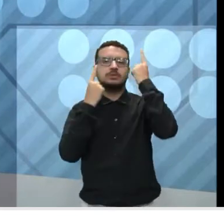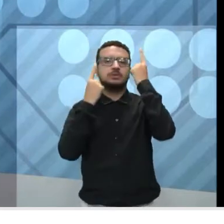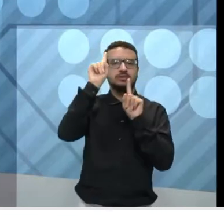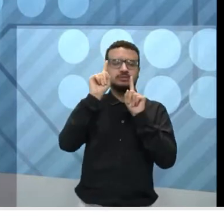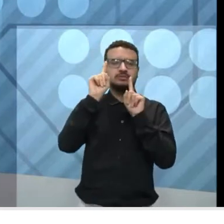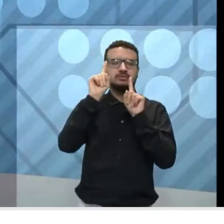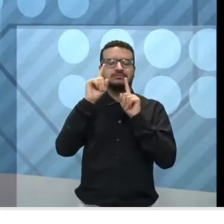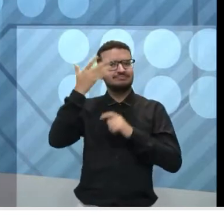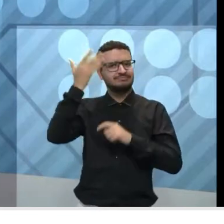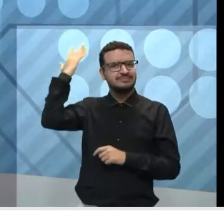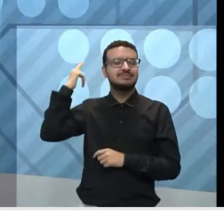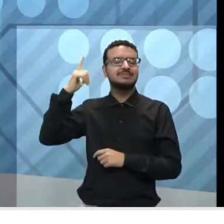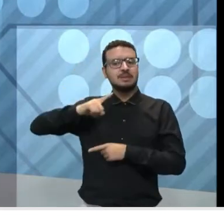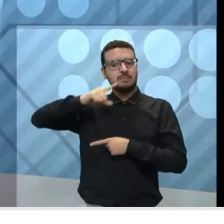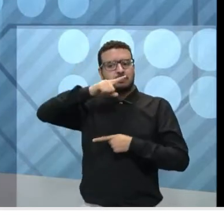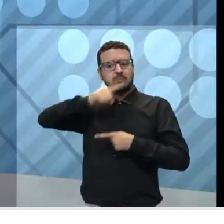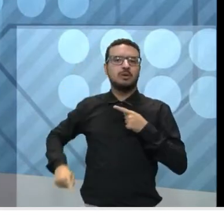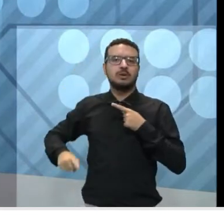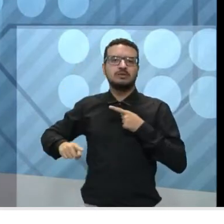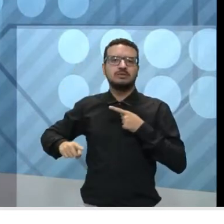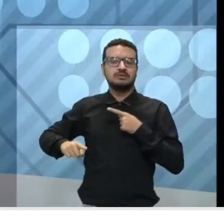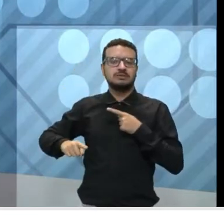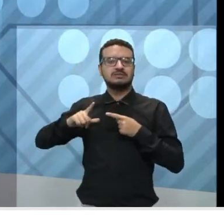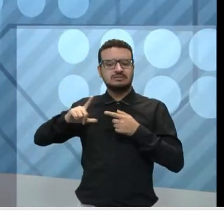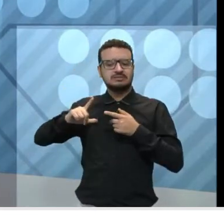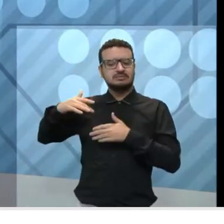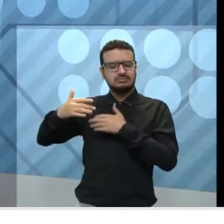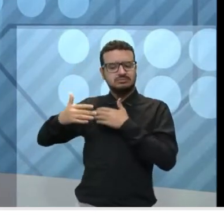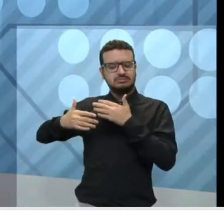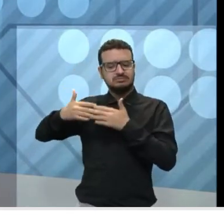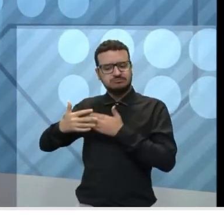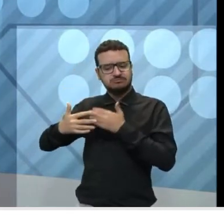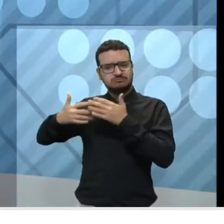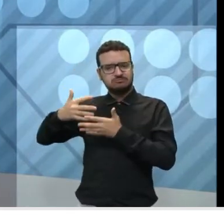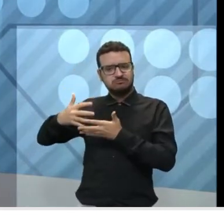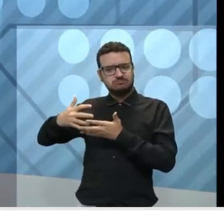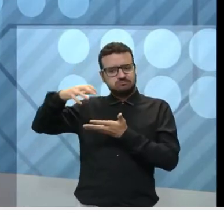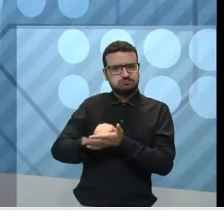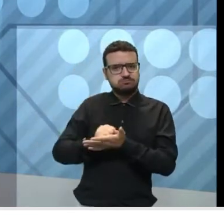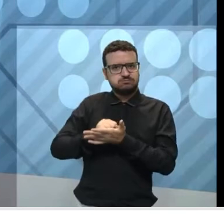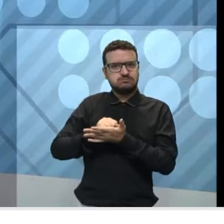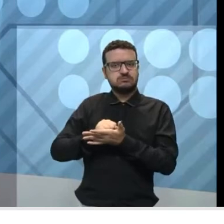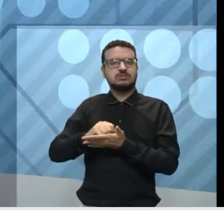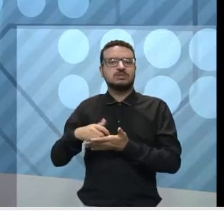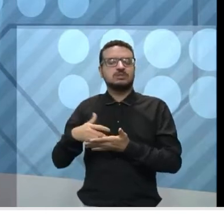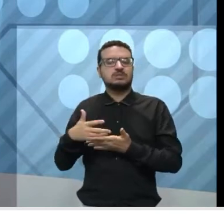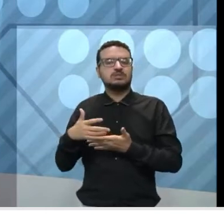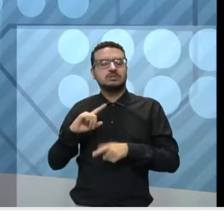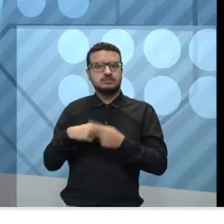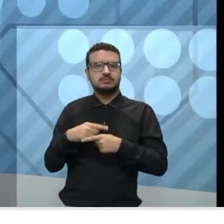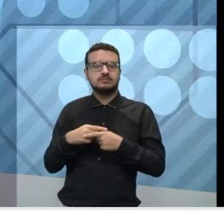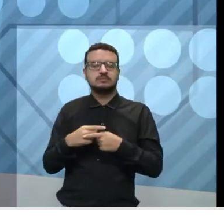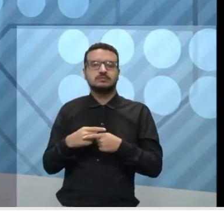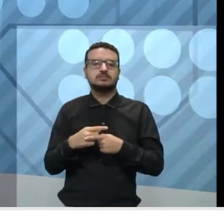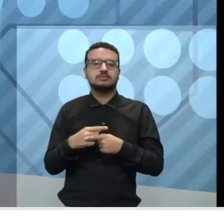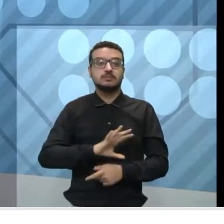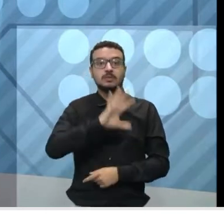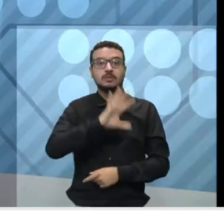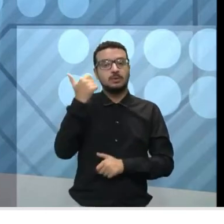se cristalizando, se fortalecendo bastante. Depois, ocorrem mudanças em relação ao método de ensino, que